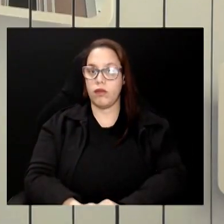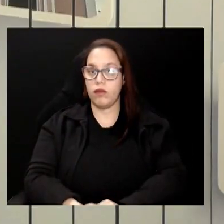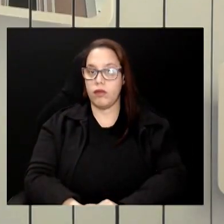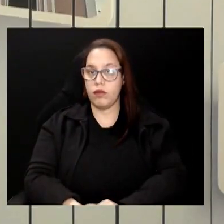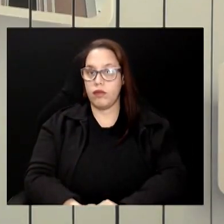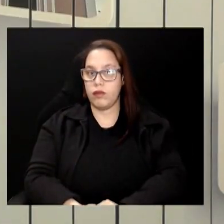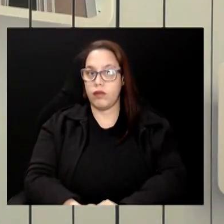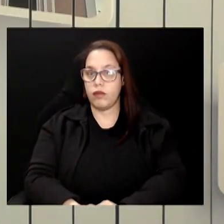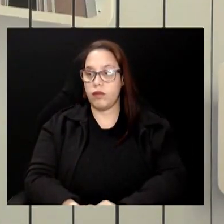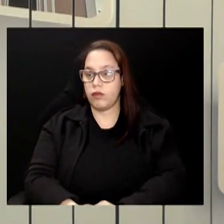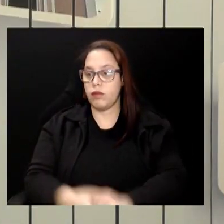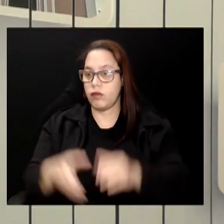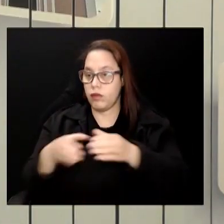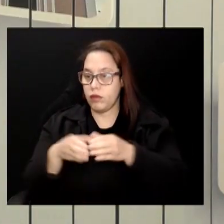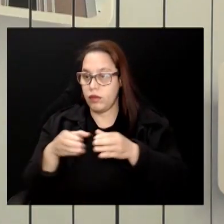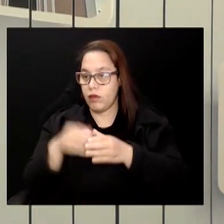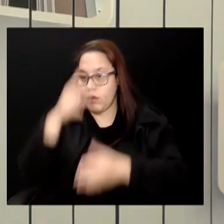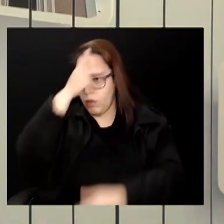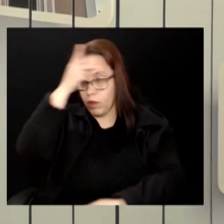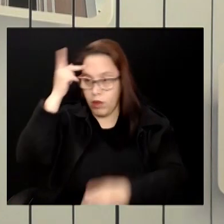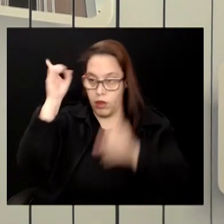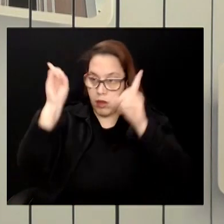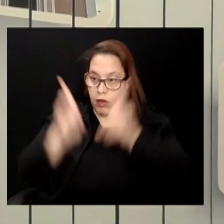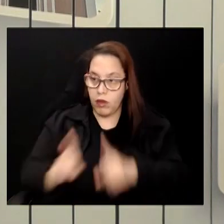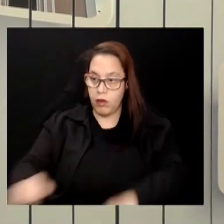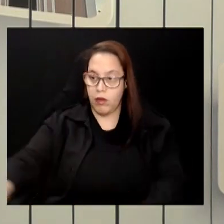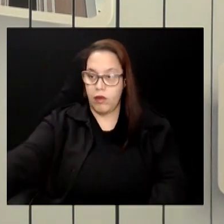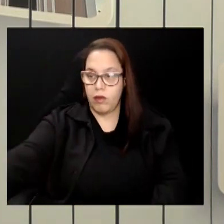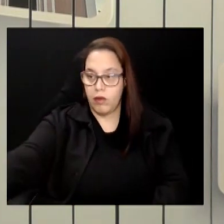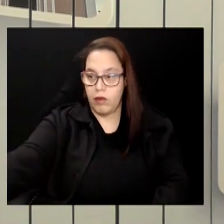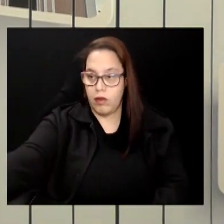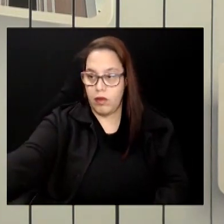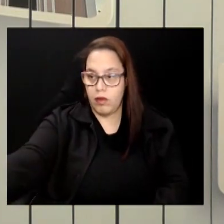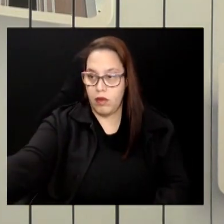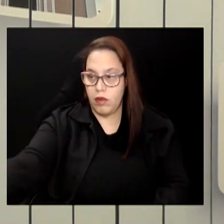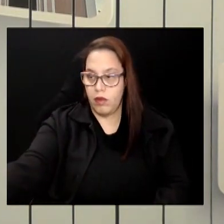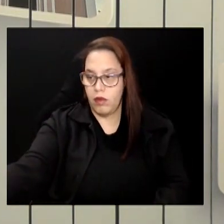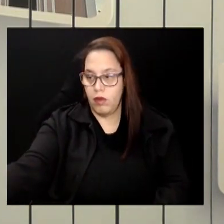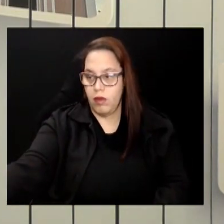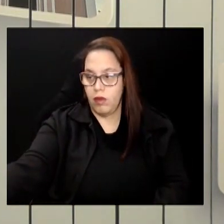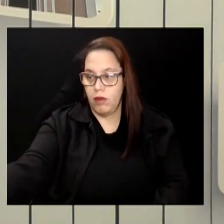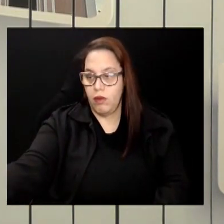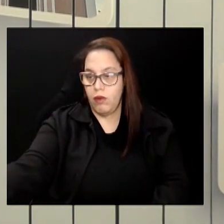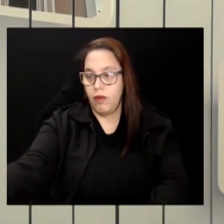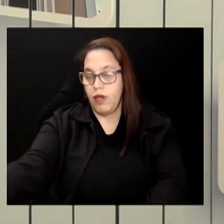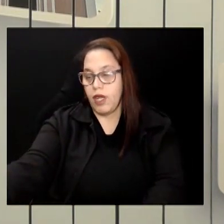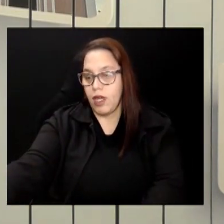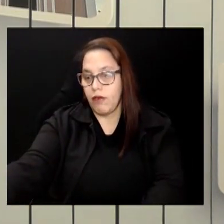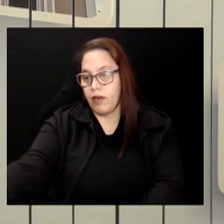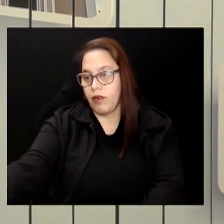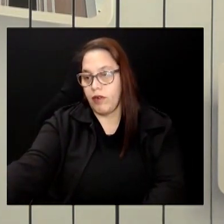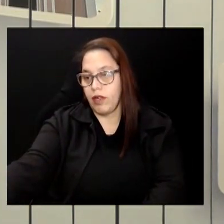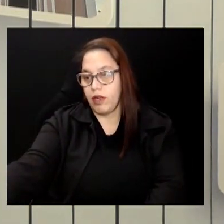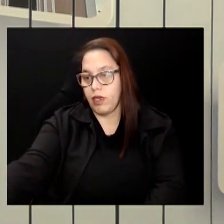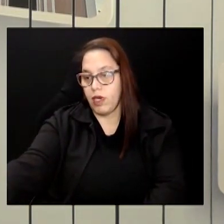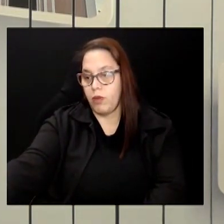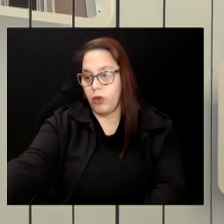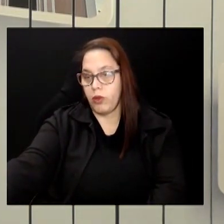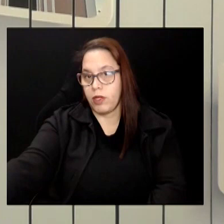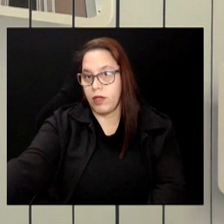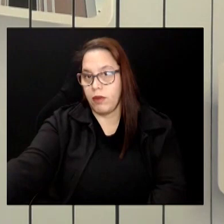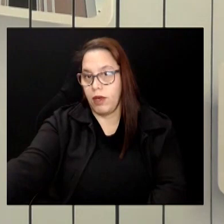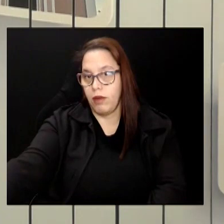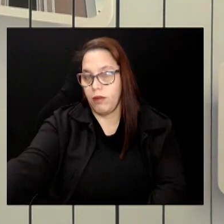A Comissão das Pessoas com Deficiência ou Mobilidade Reduzida aqui da Câmara, presidida pela vereadora Débora Palermo,